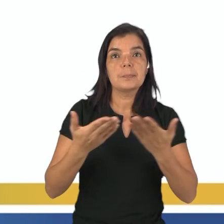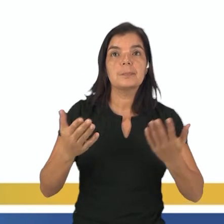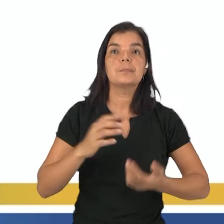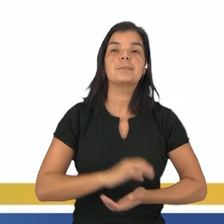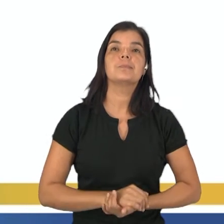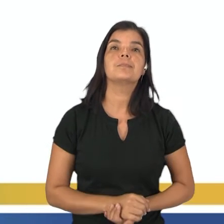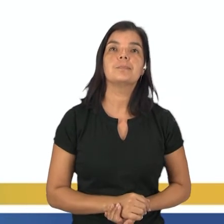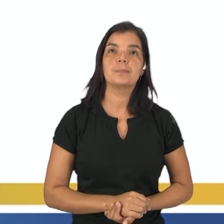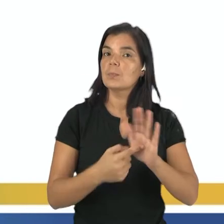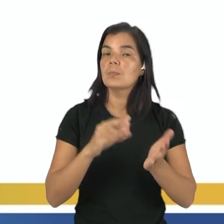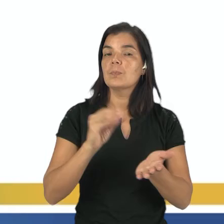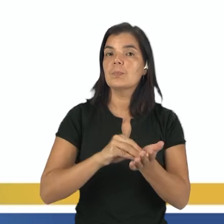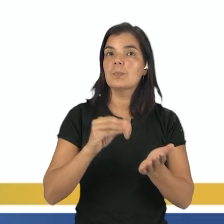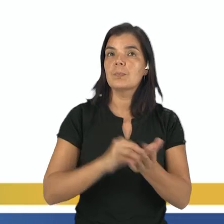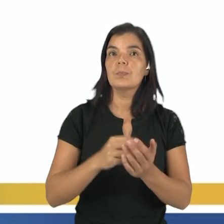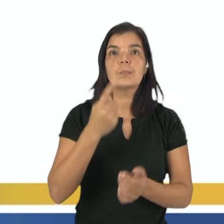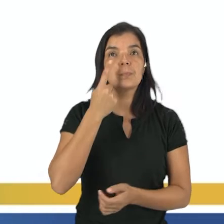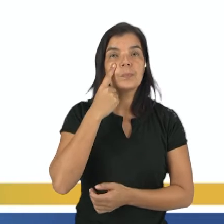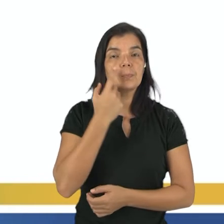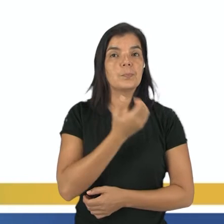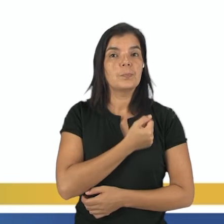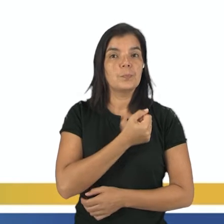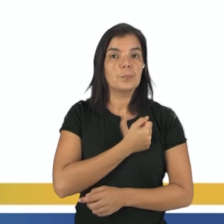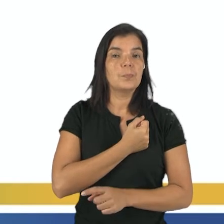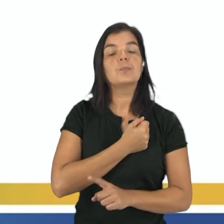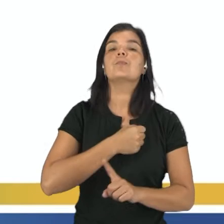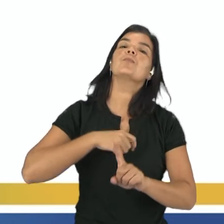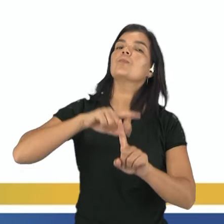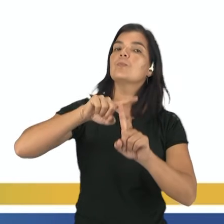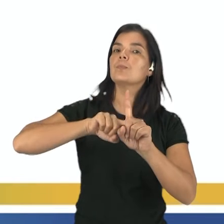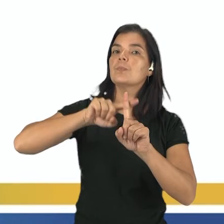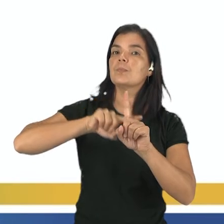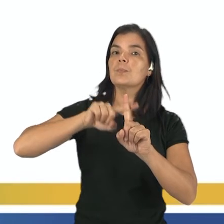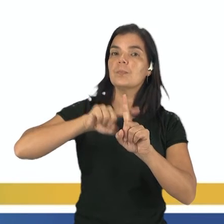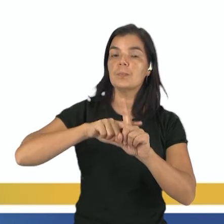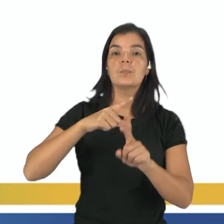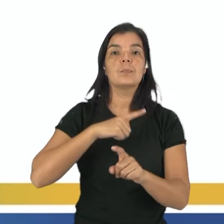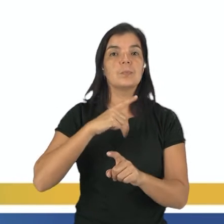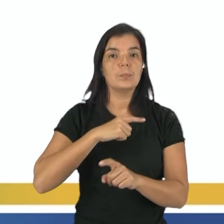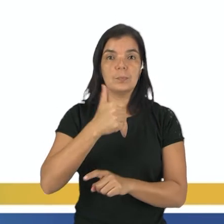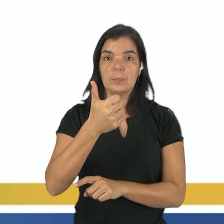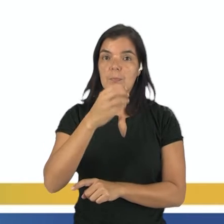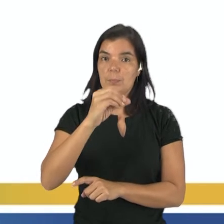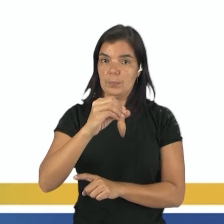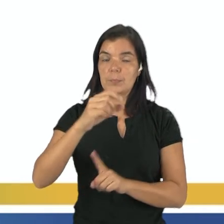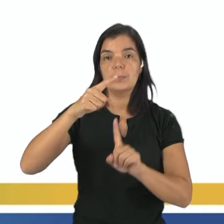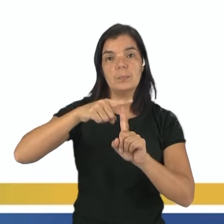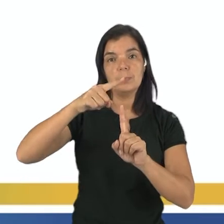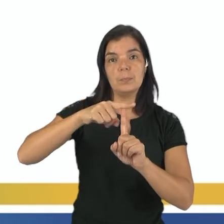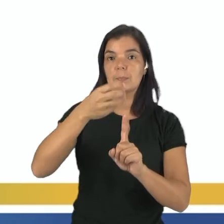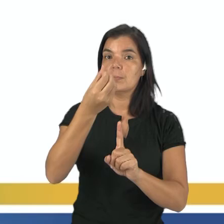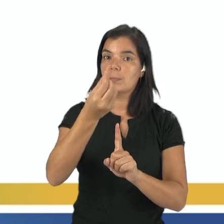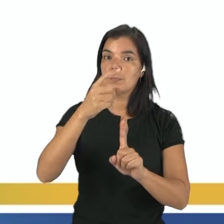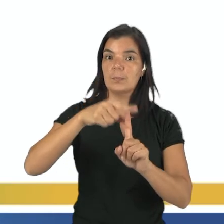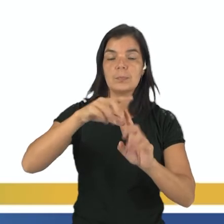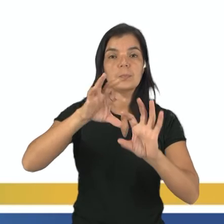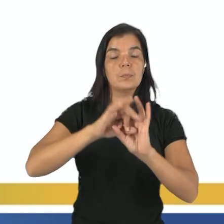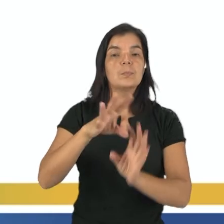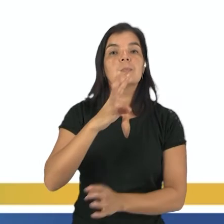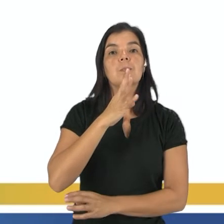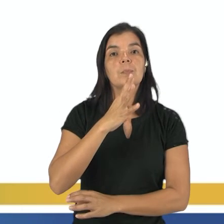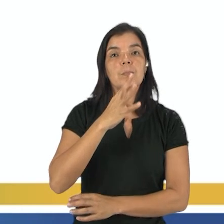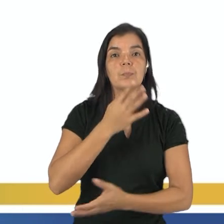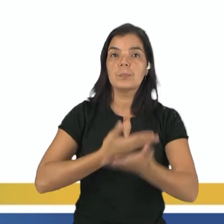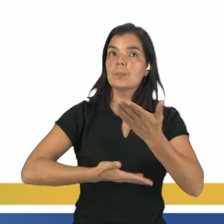nesse próximo exemplo, ó. Então, determine o número de faces de um sólido que possui 10 arestas e 6 vértices. Então, conhecendo